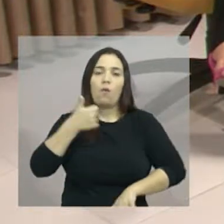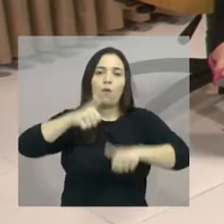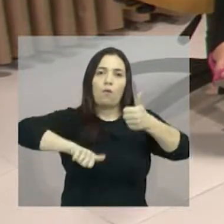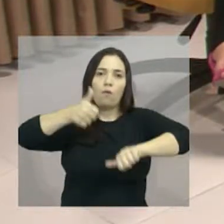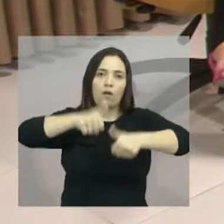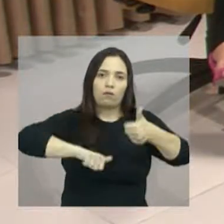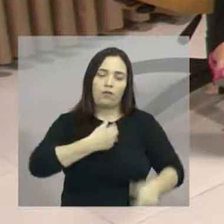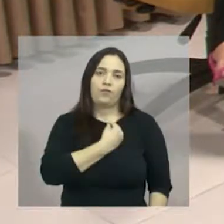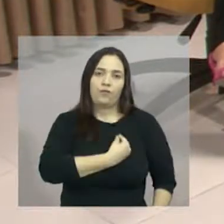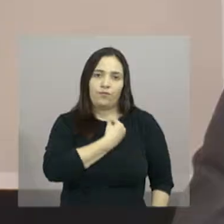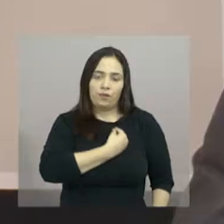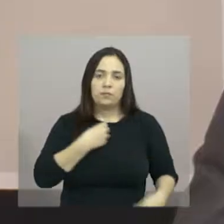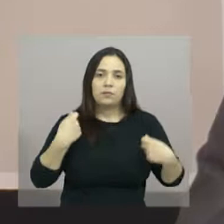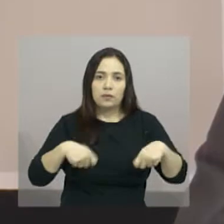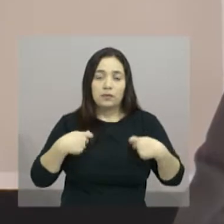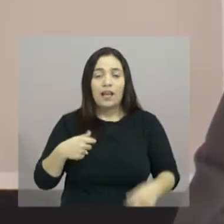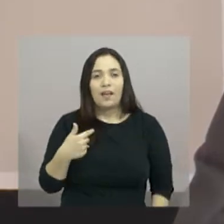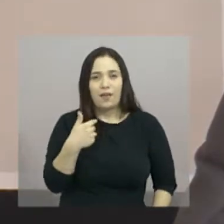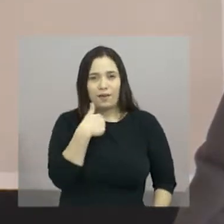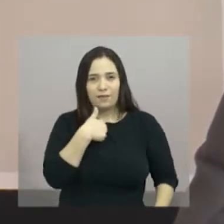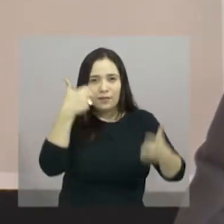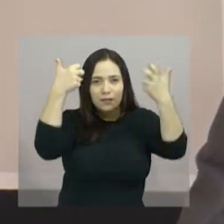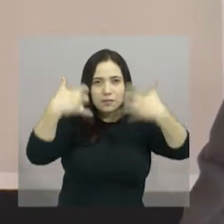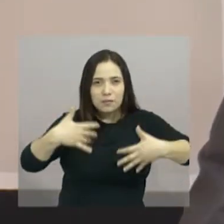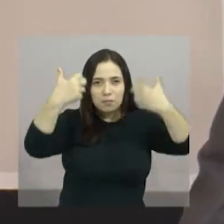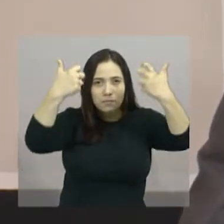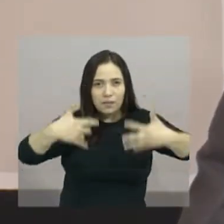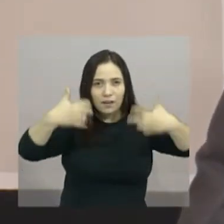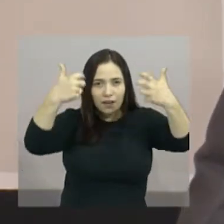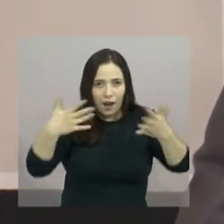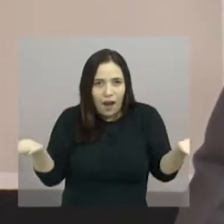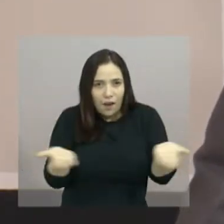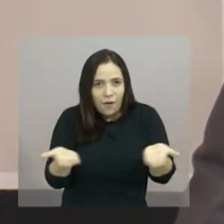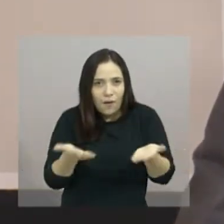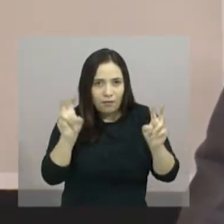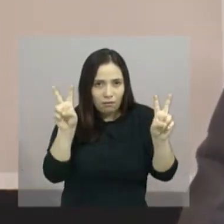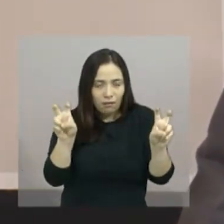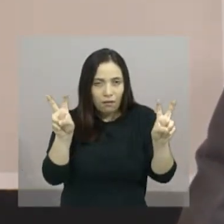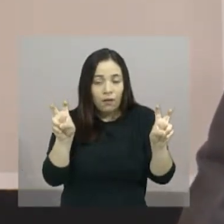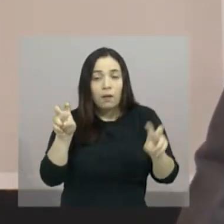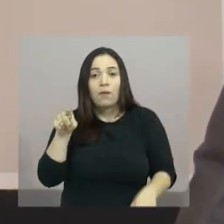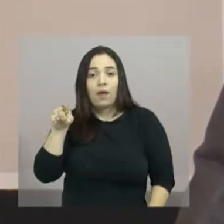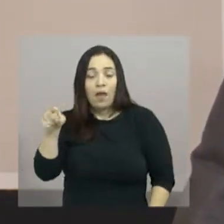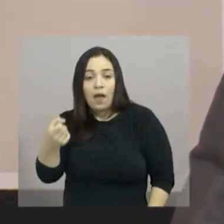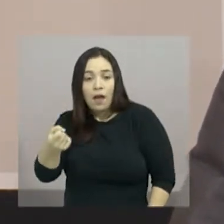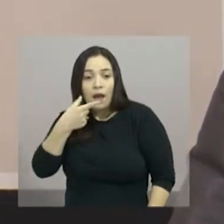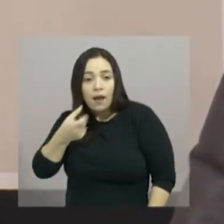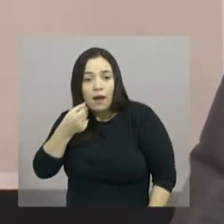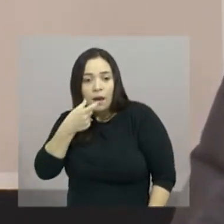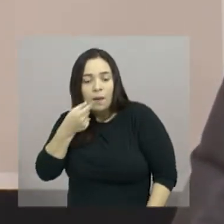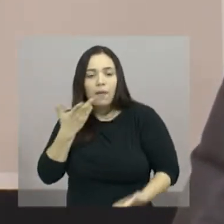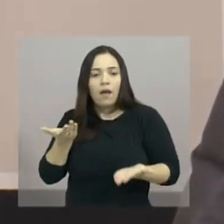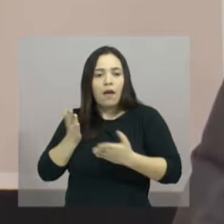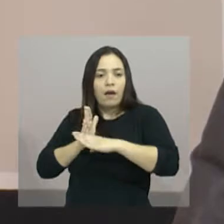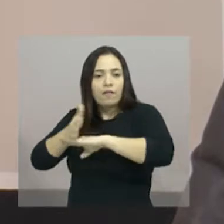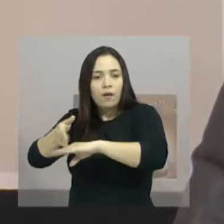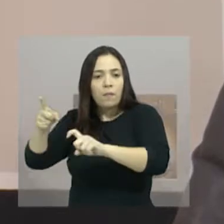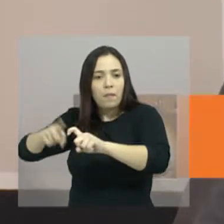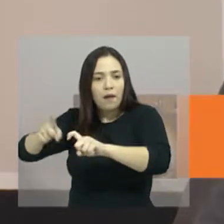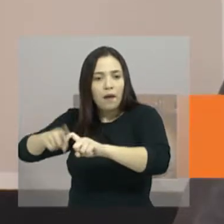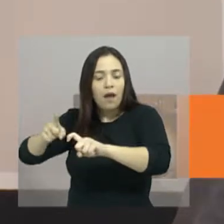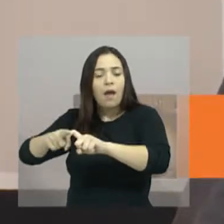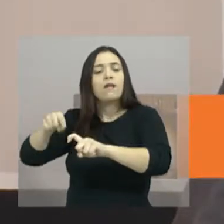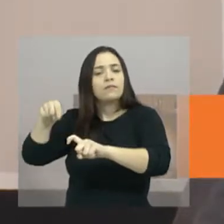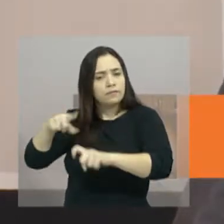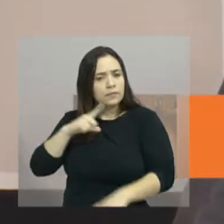E nesse aspecto que nós estamos falando aqui, que eu estou falando aqui agora, o medicamento, a consulta médica, ela tem um